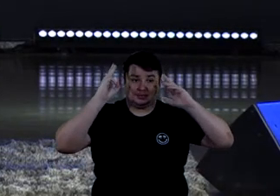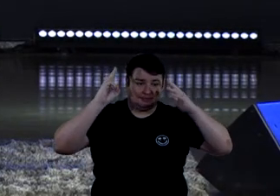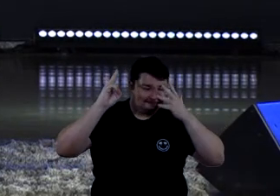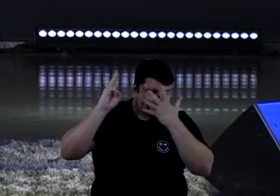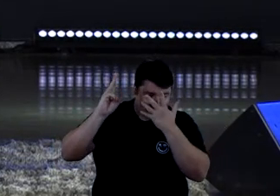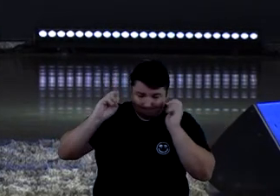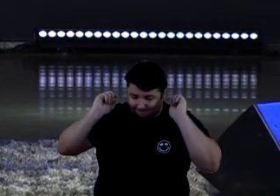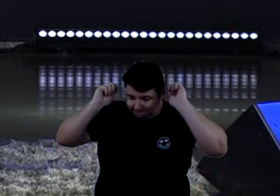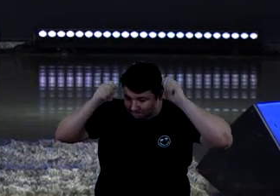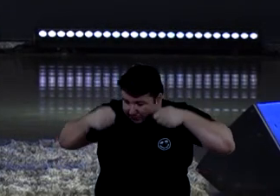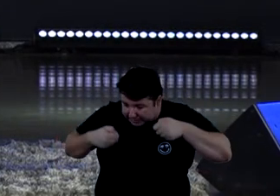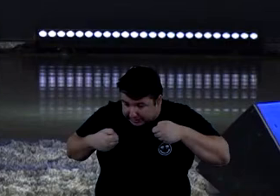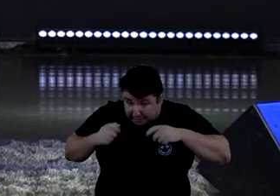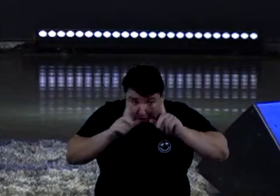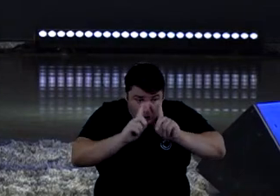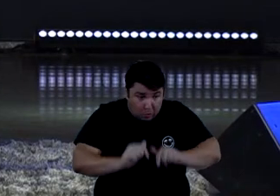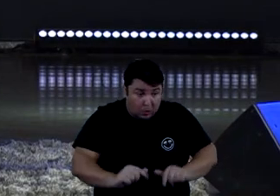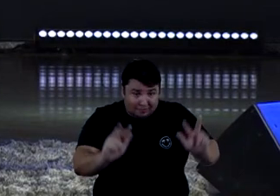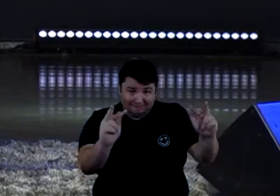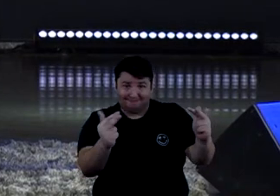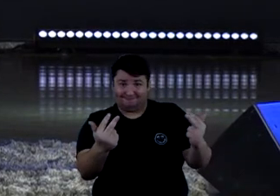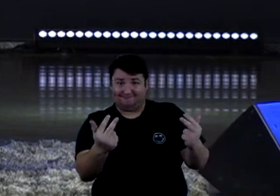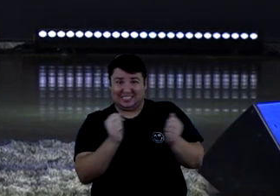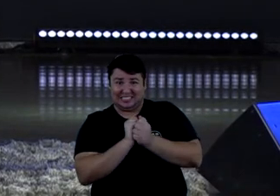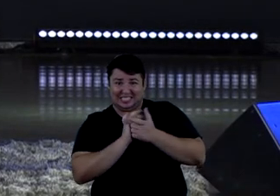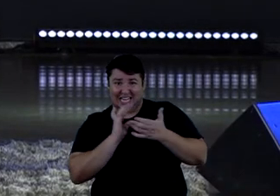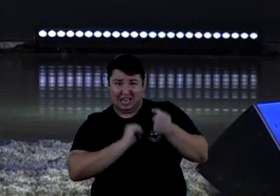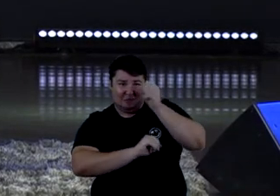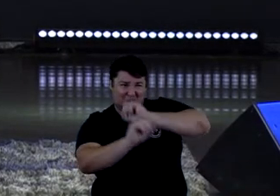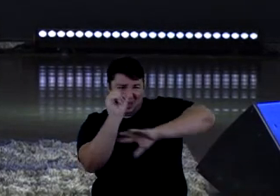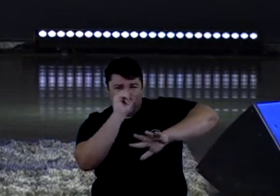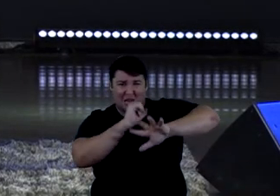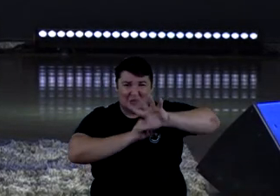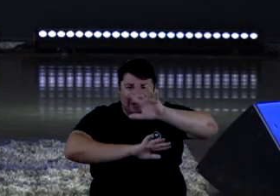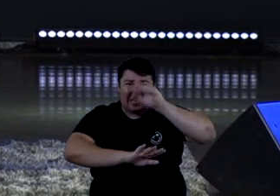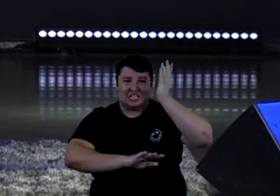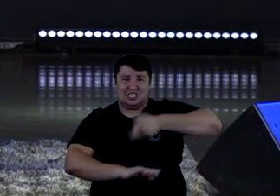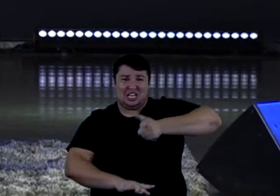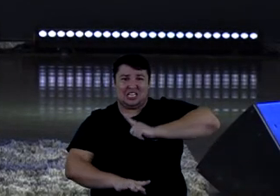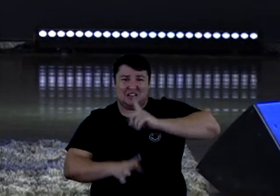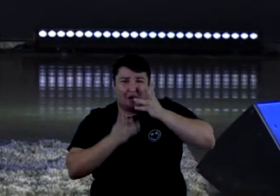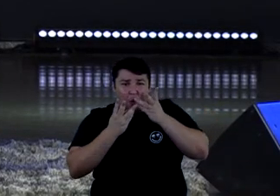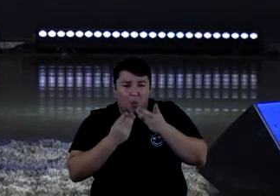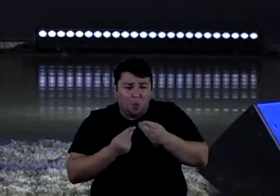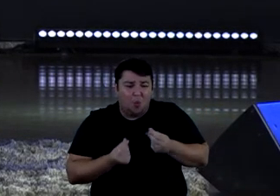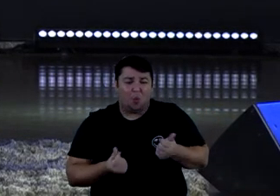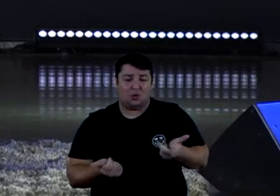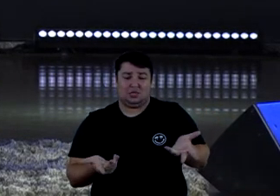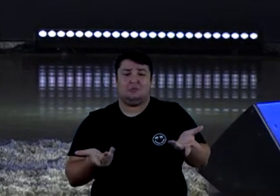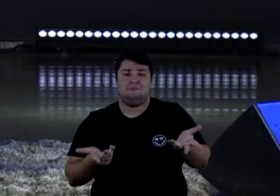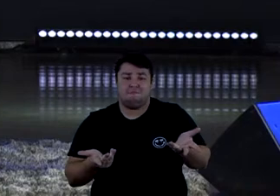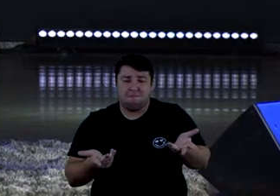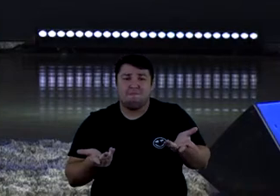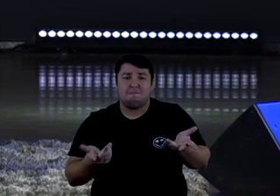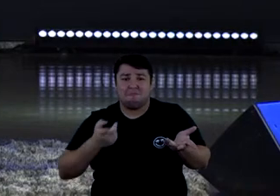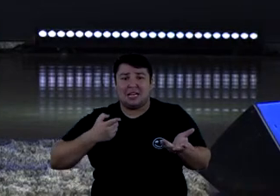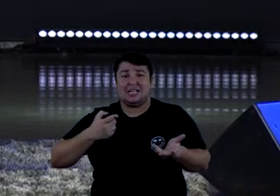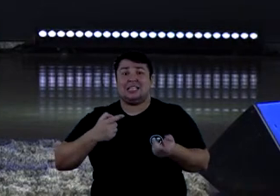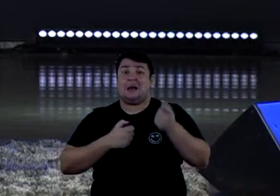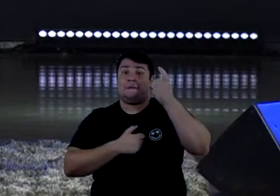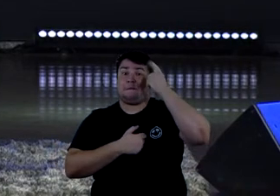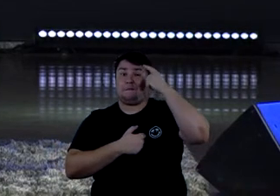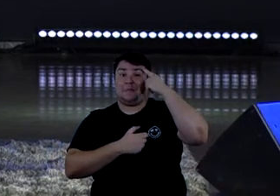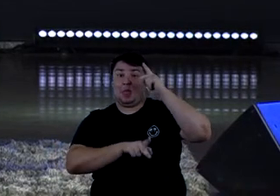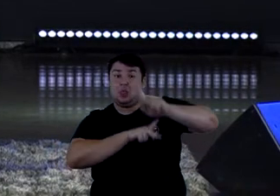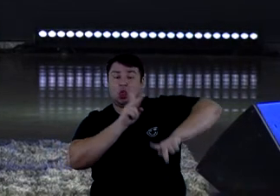um véu, para que os israelitas não vissem a glória, embora ela já estivesse se desvanecendo. Mas a mente